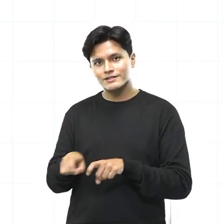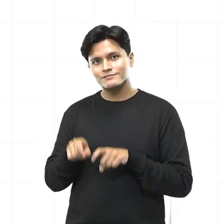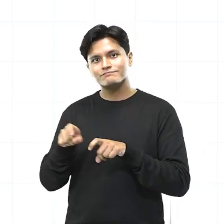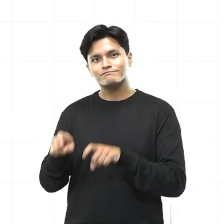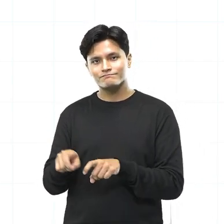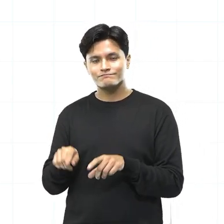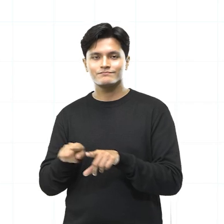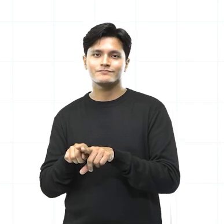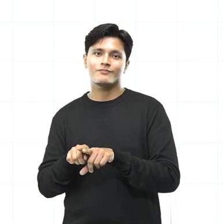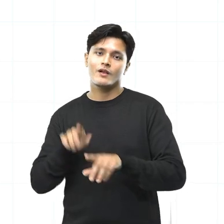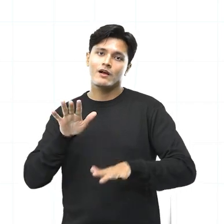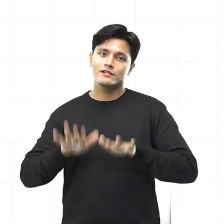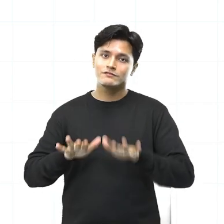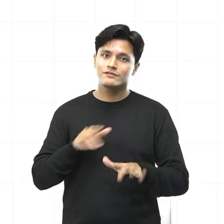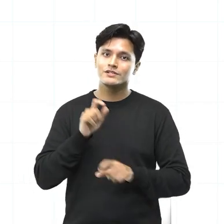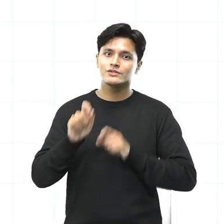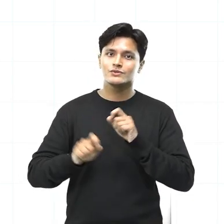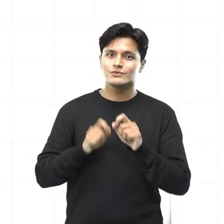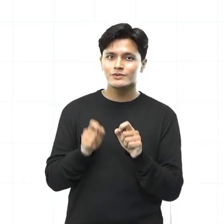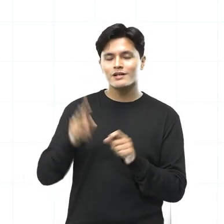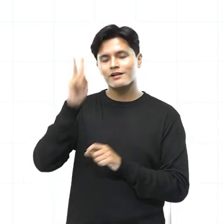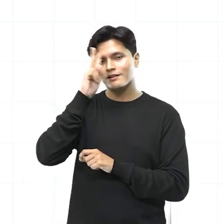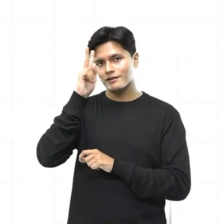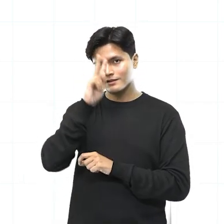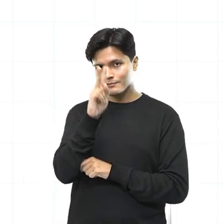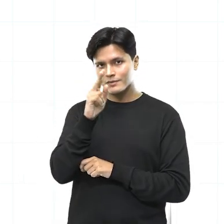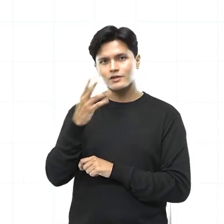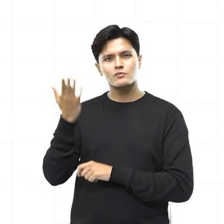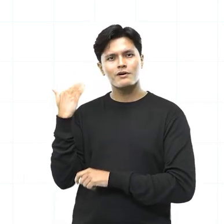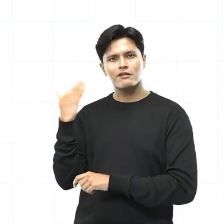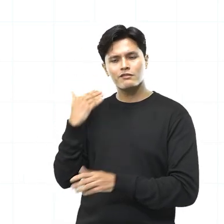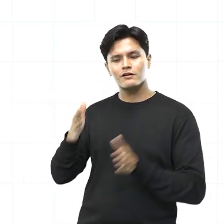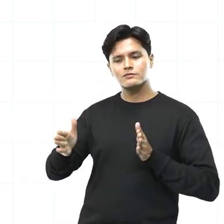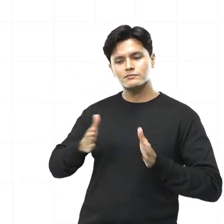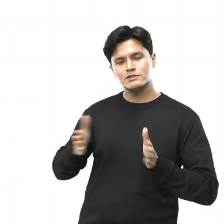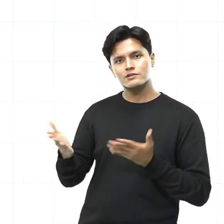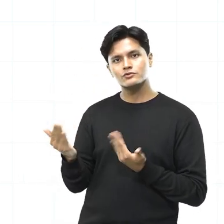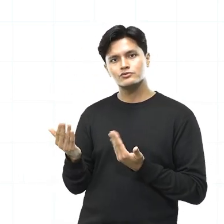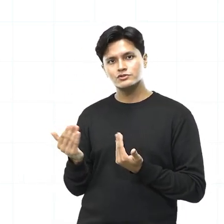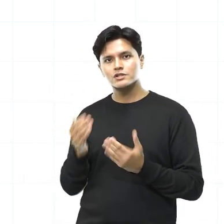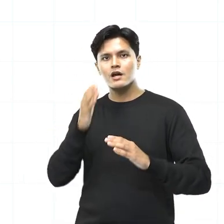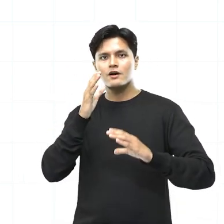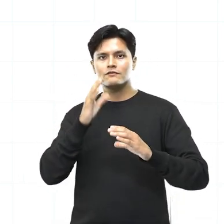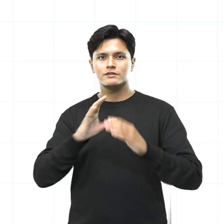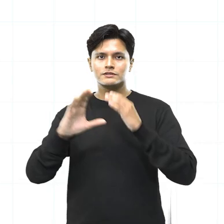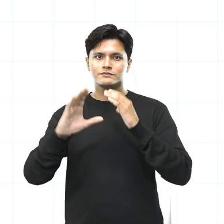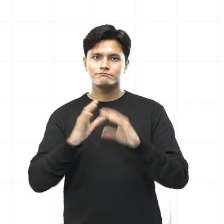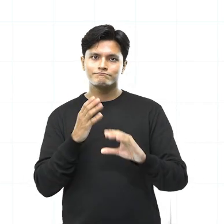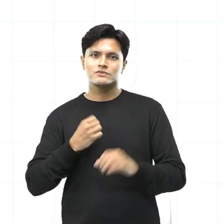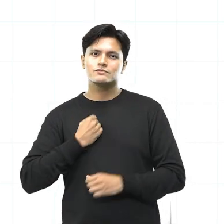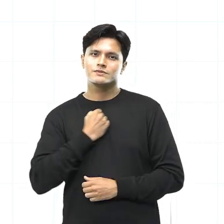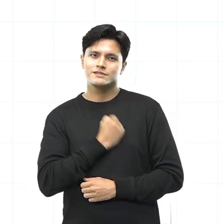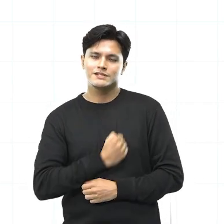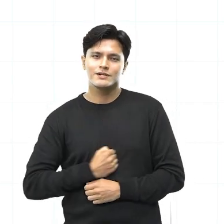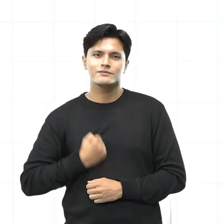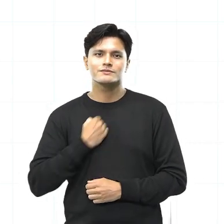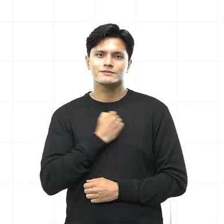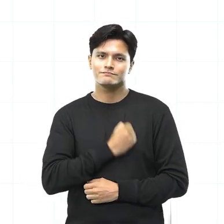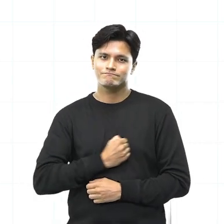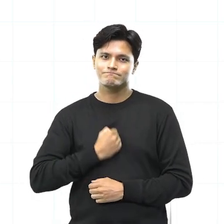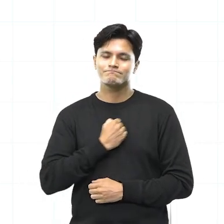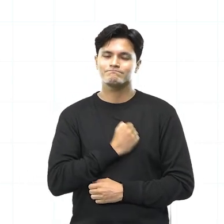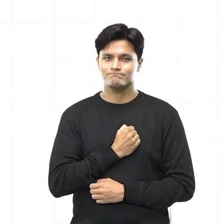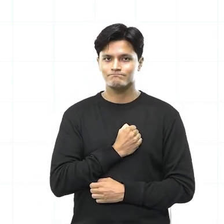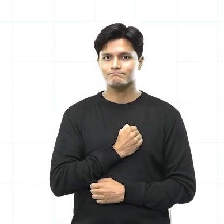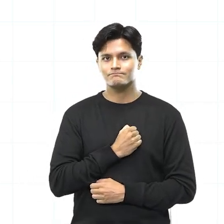eito. E às vezes, recordando feliz mocidade, canto uma saudade, né? Que mora em